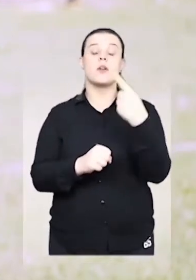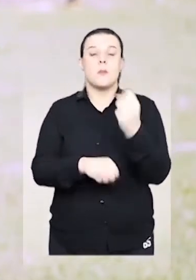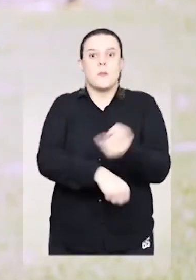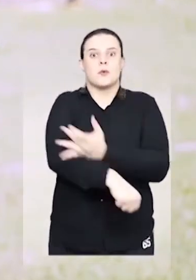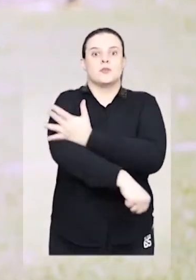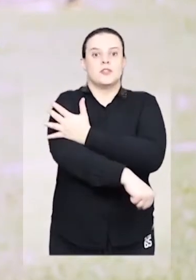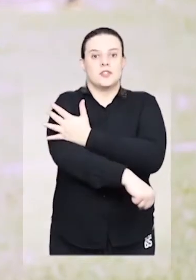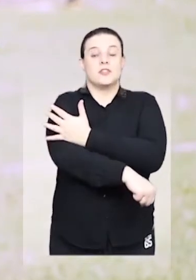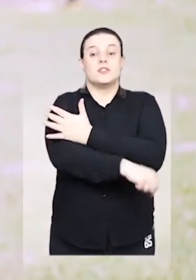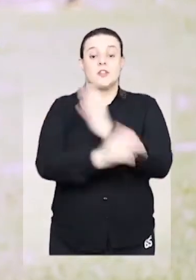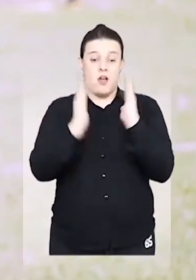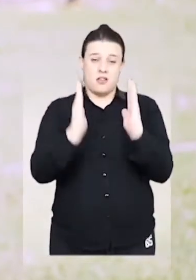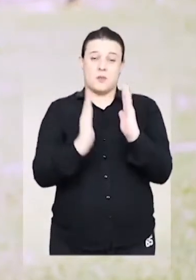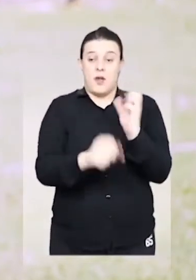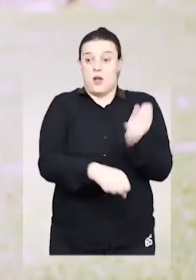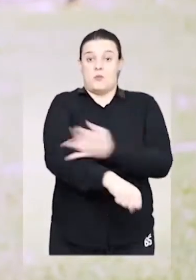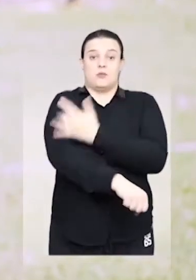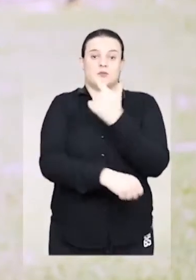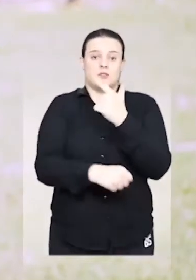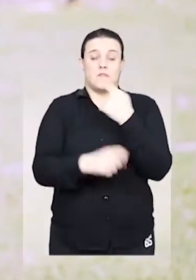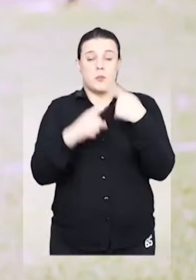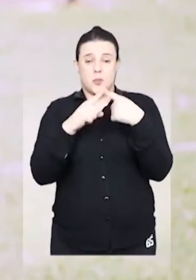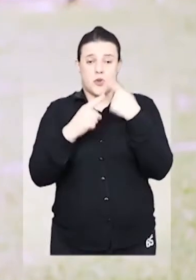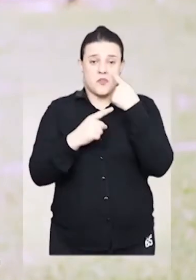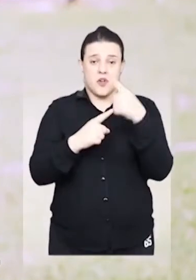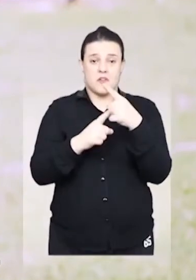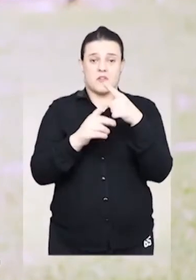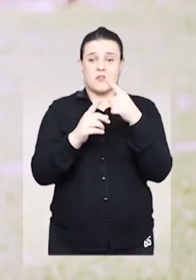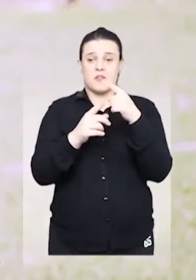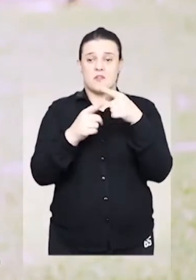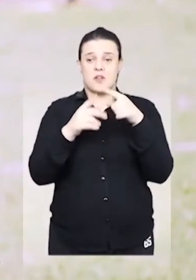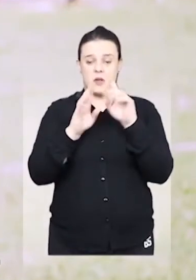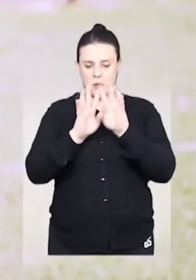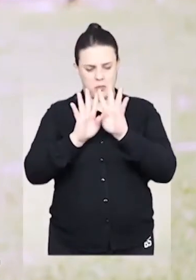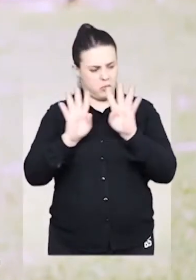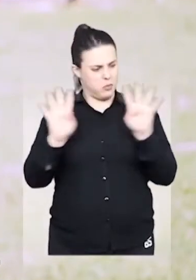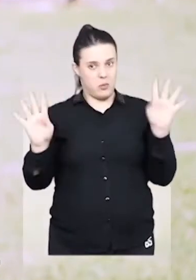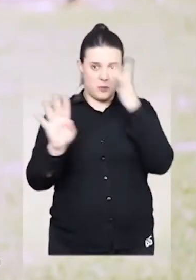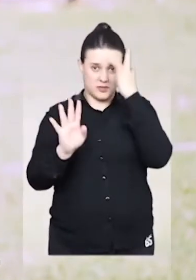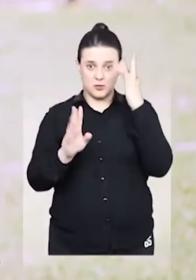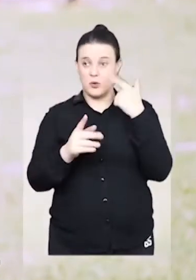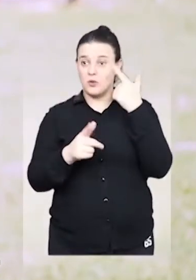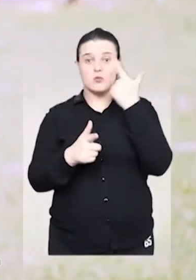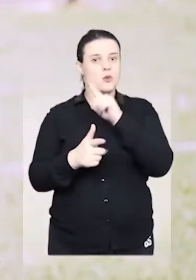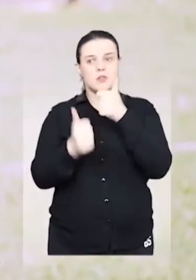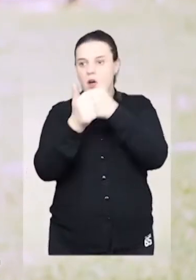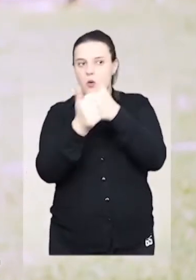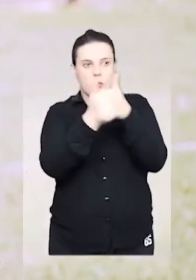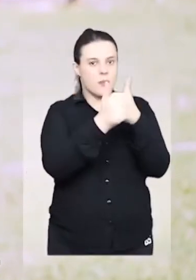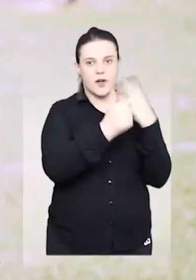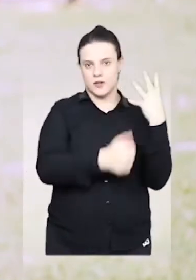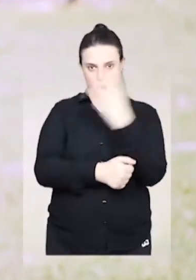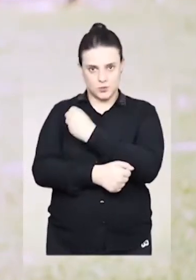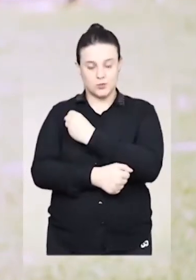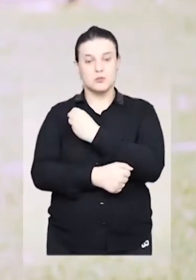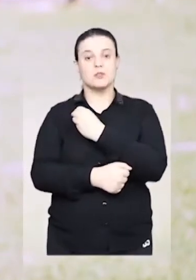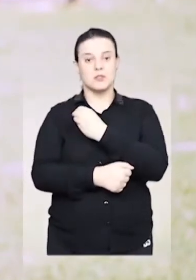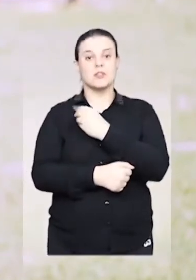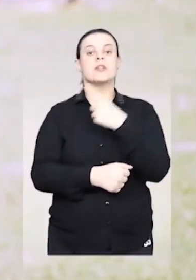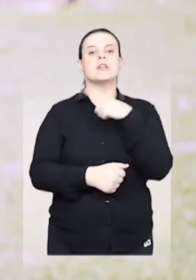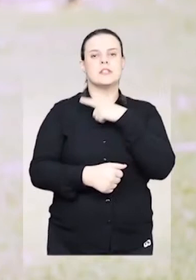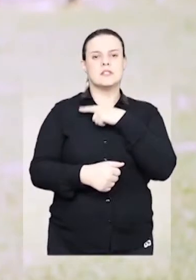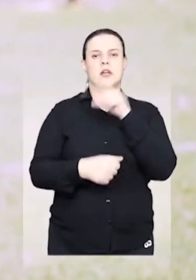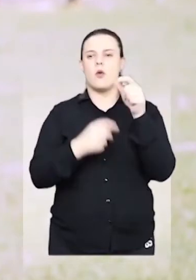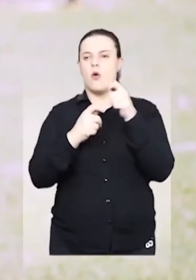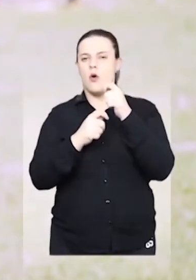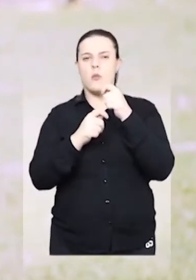mais emocionante. Então, essa parte não é tanto, porque você vai ver uma linha lotada de gente, você não vai conseguir acompanhar as pessoas. Nós usamos